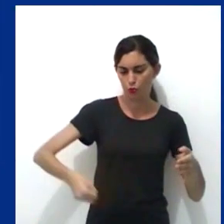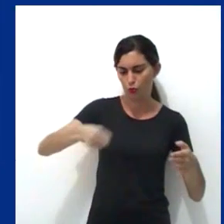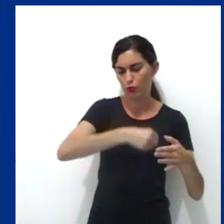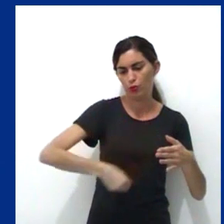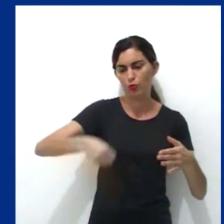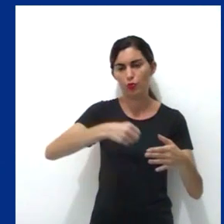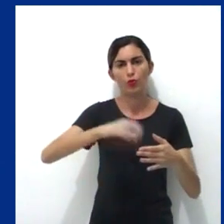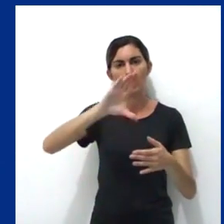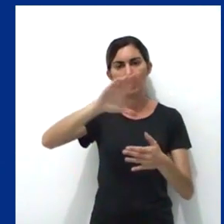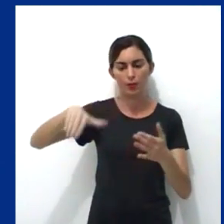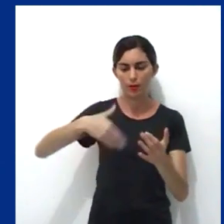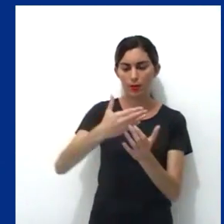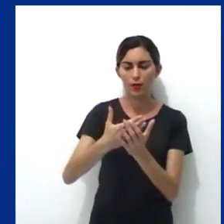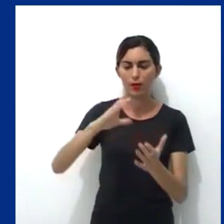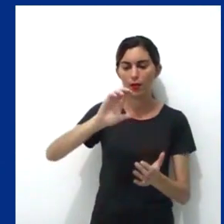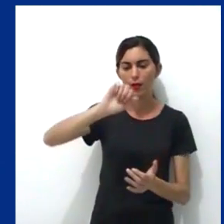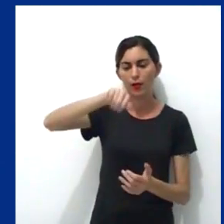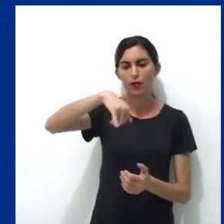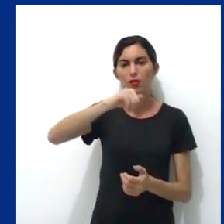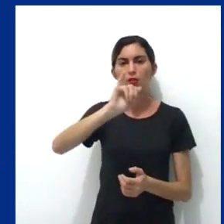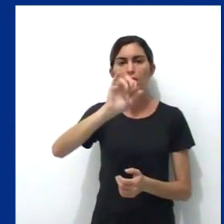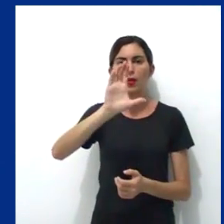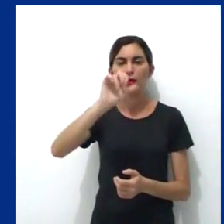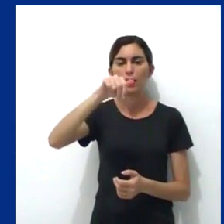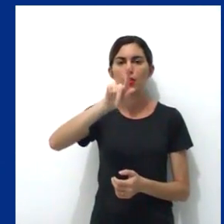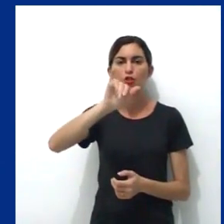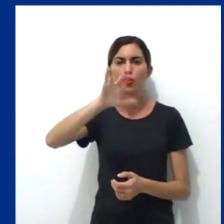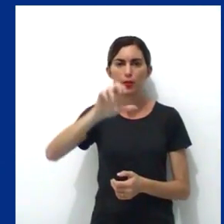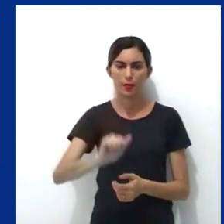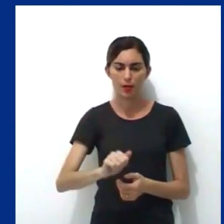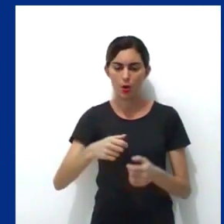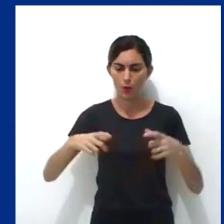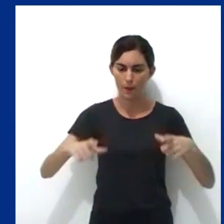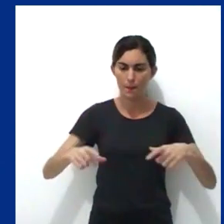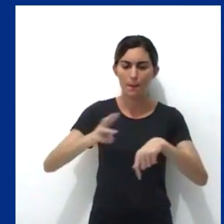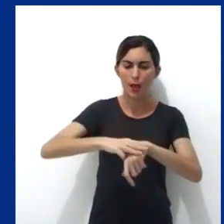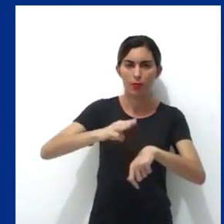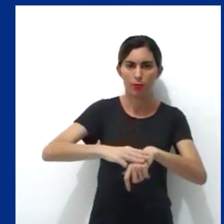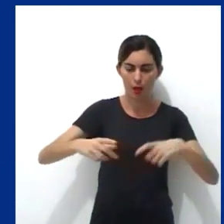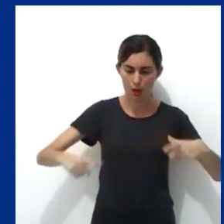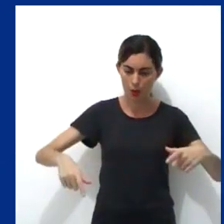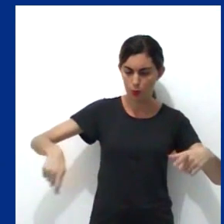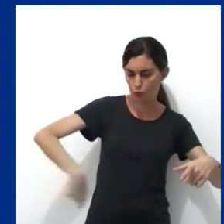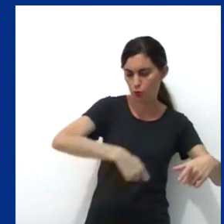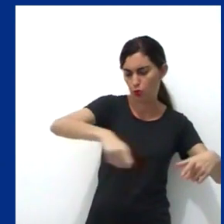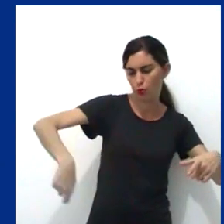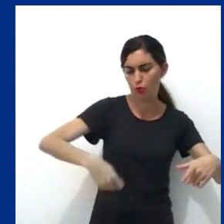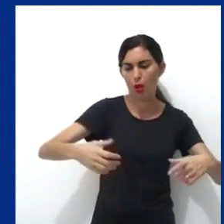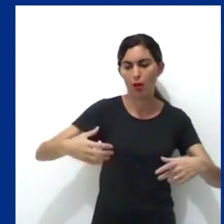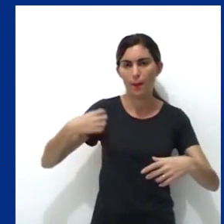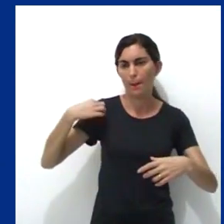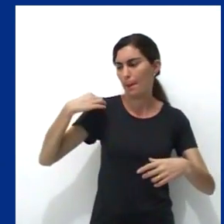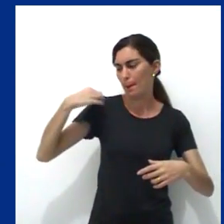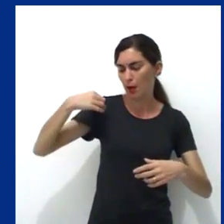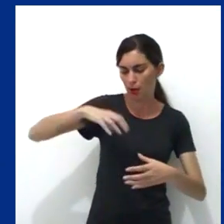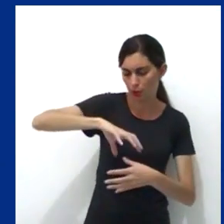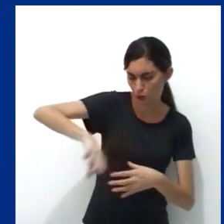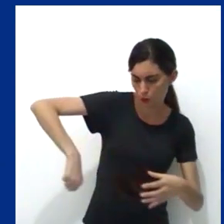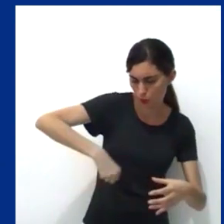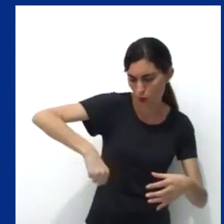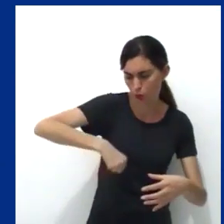gente vai lembrar agora no contexto do São João, lembra? Como é que acontece isso aí na festa de São João? A